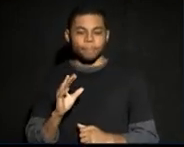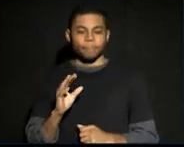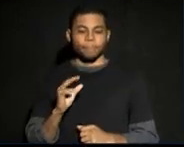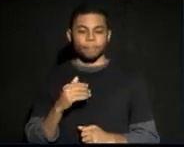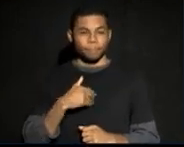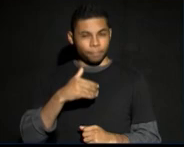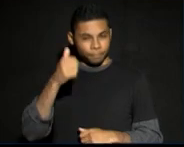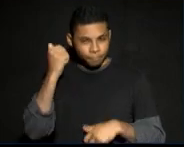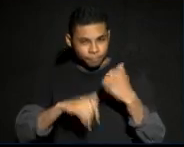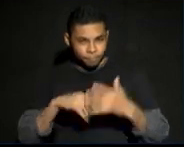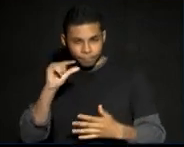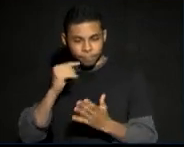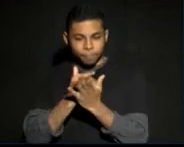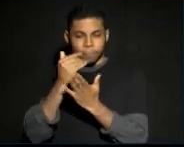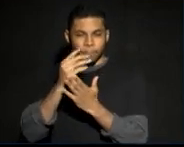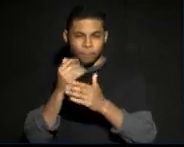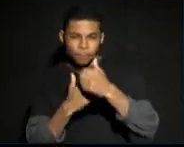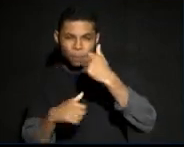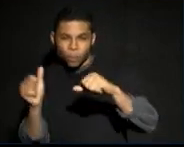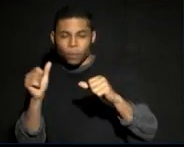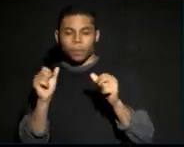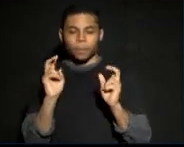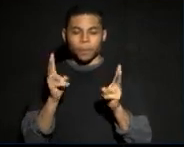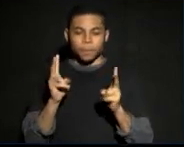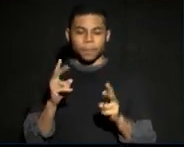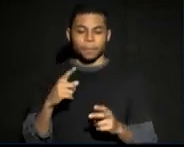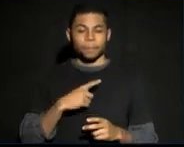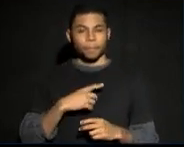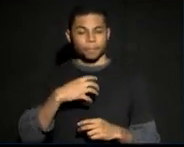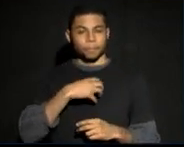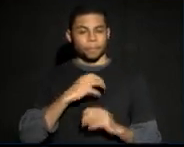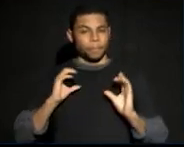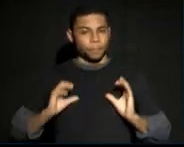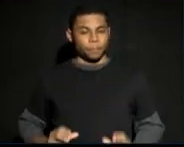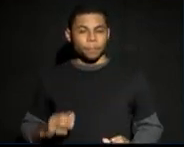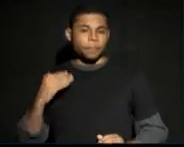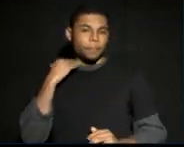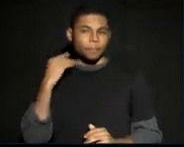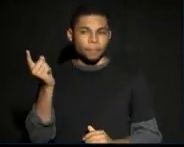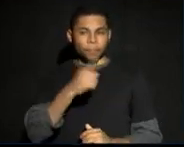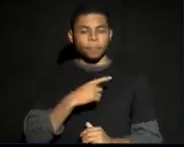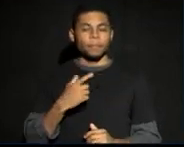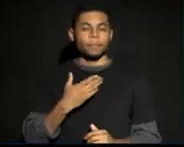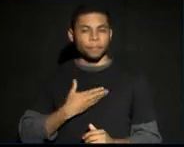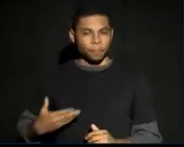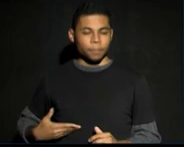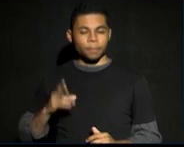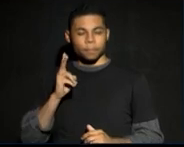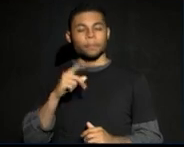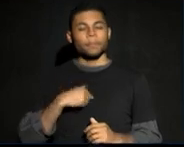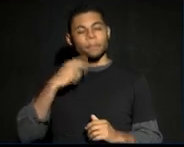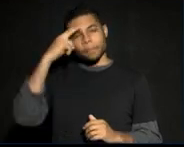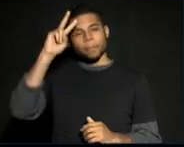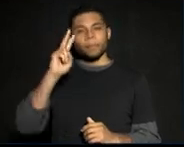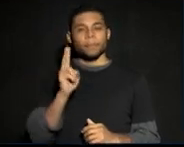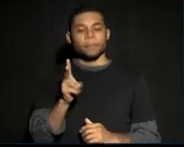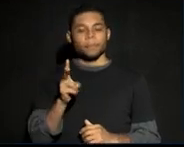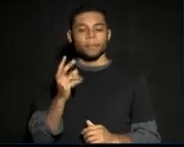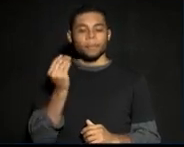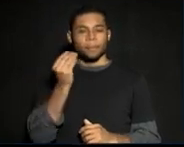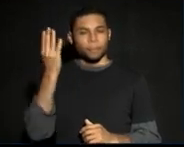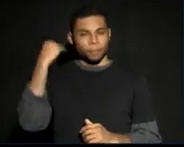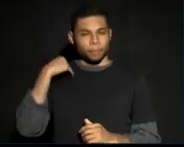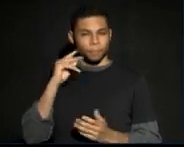vou falar um pouco mais sobre a mudança né Desse dessa postura né dos bancos públicos só relembrar um pouco